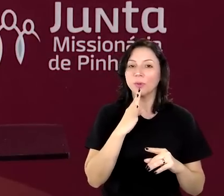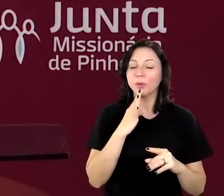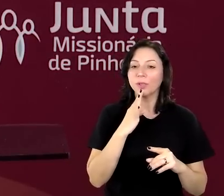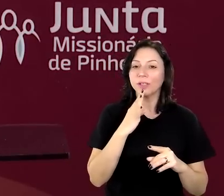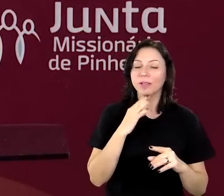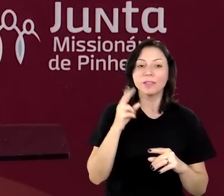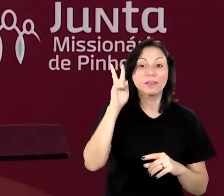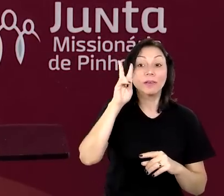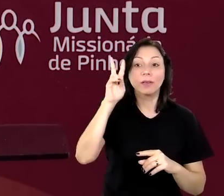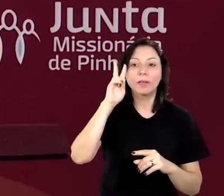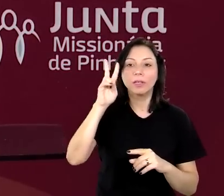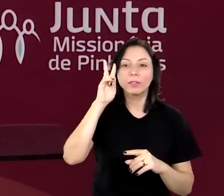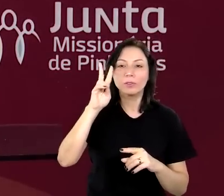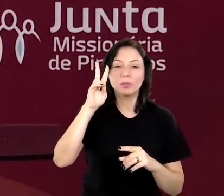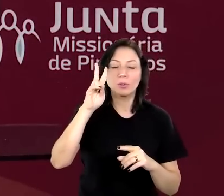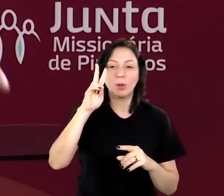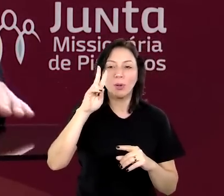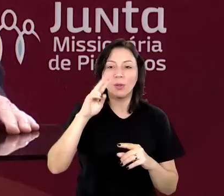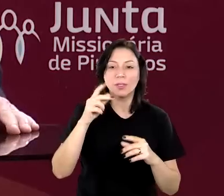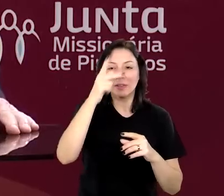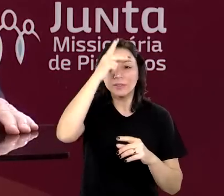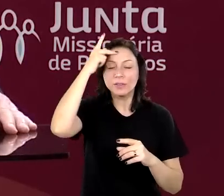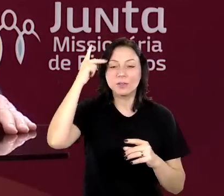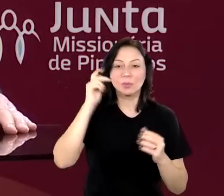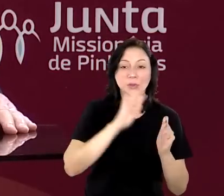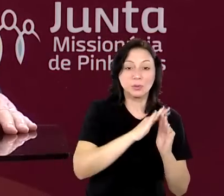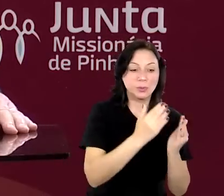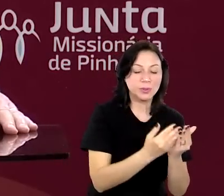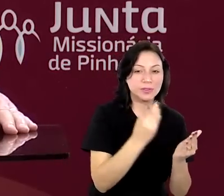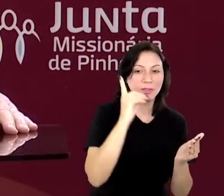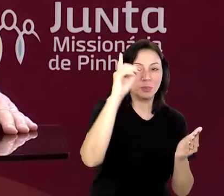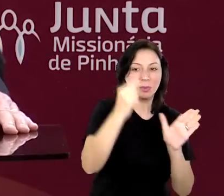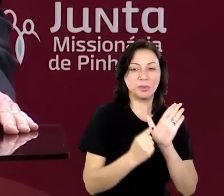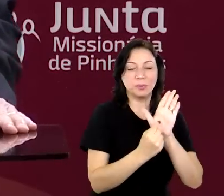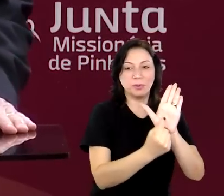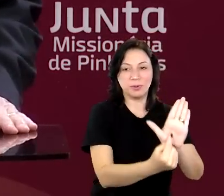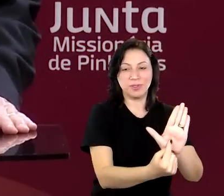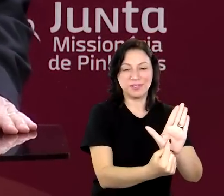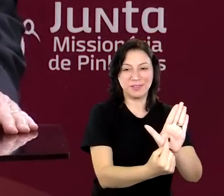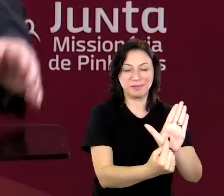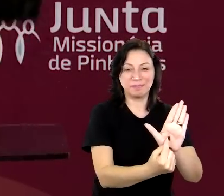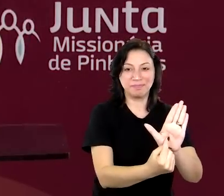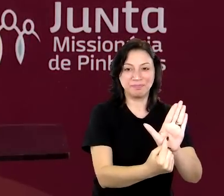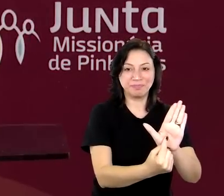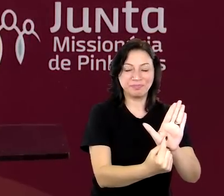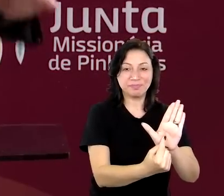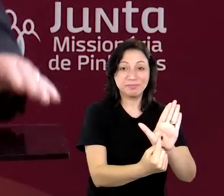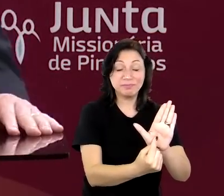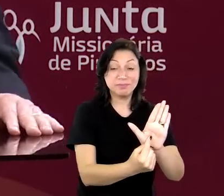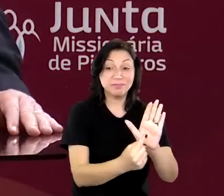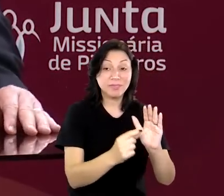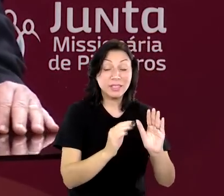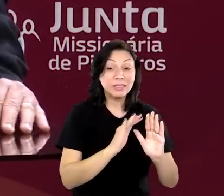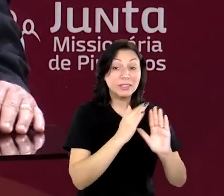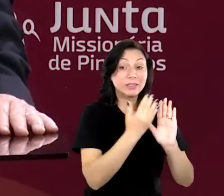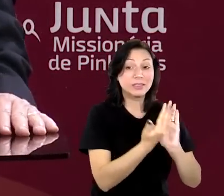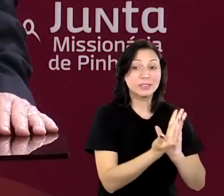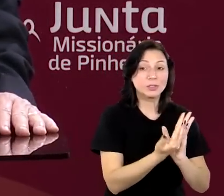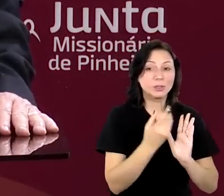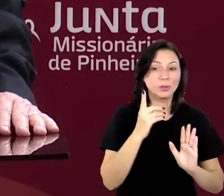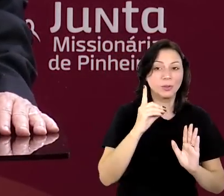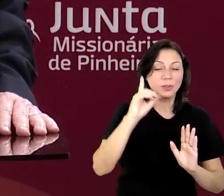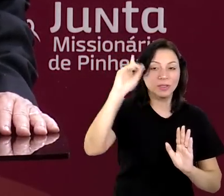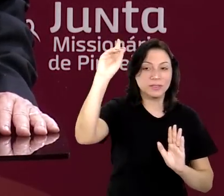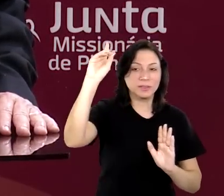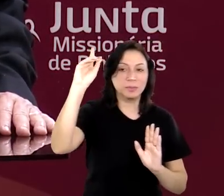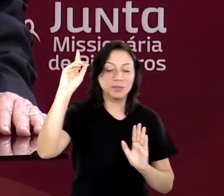E, meus amados irmãos, o que é a história da igreja? O que é a história da Bíblia? É a história de pessoas que foram